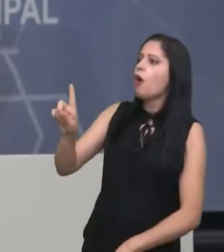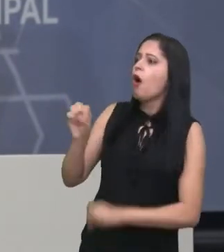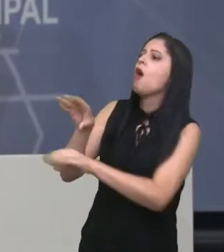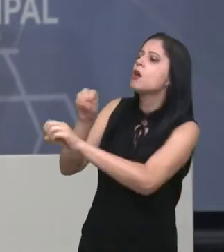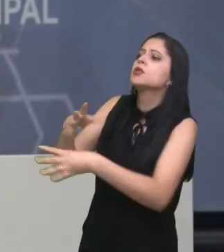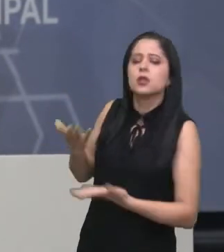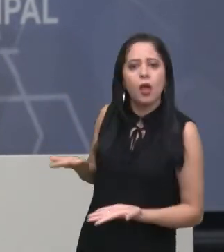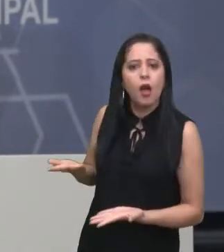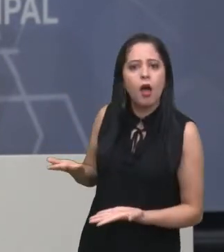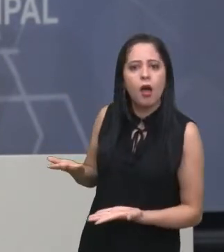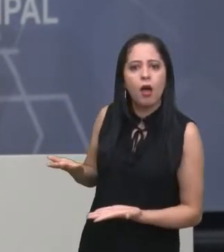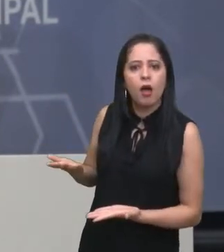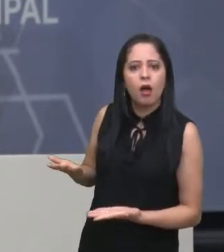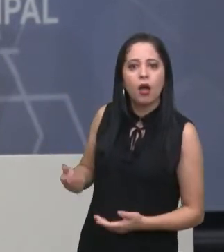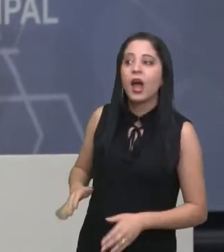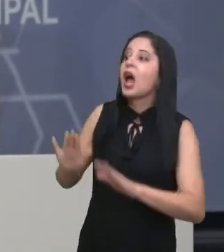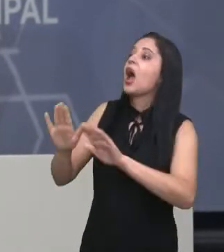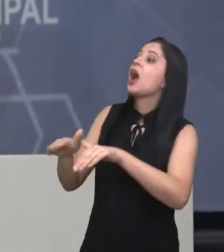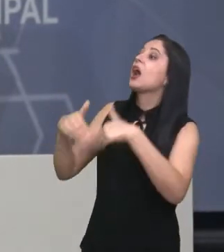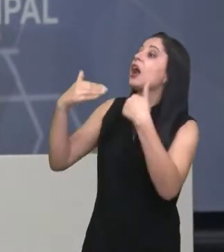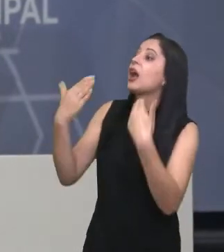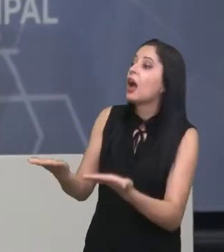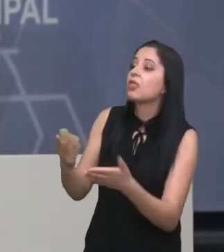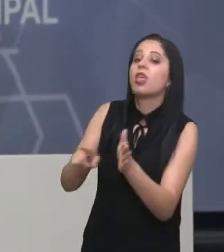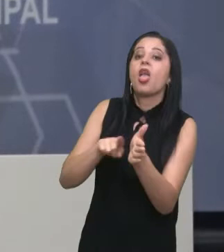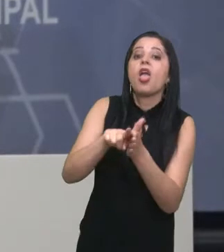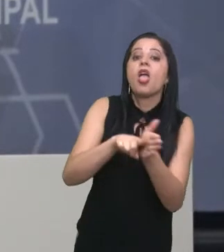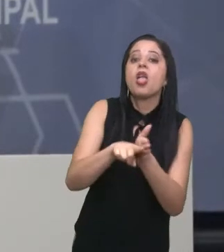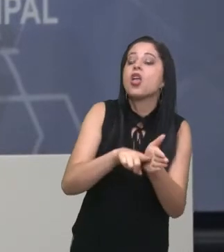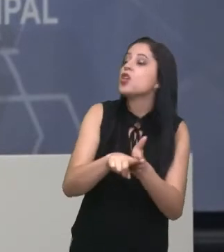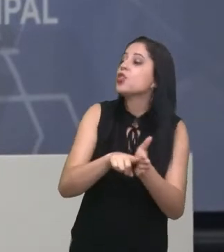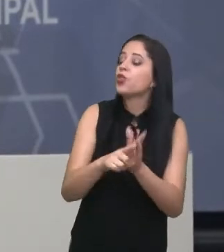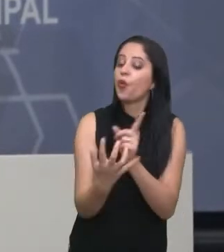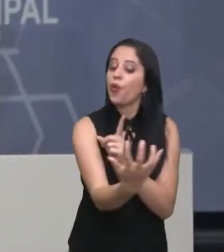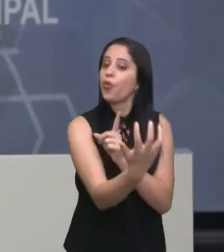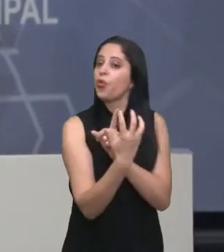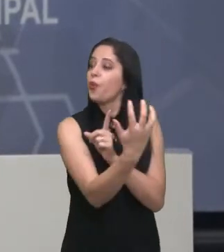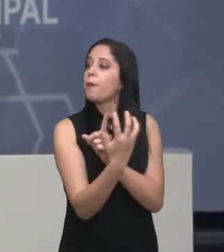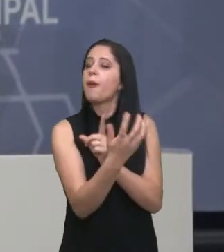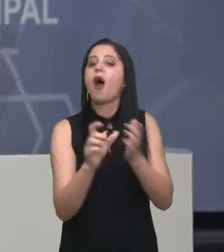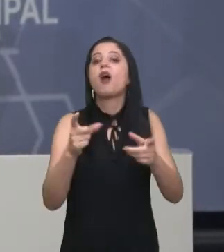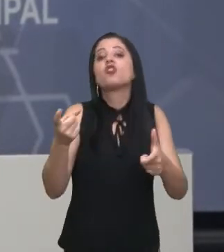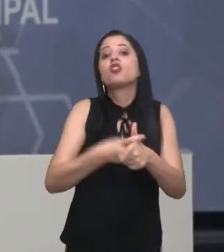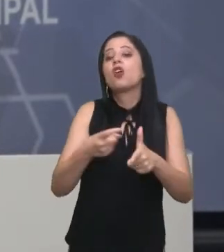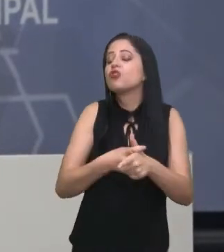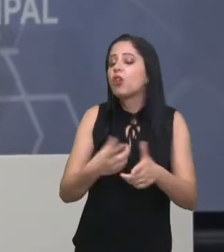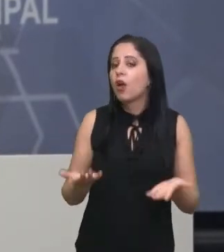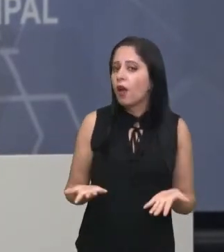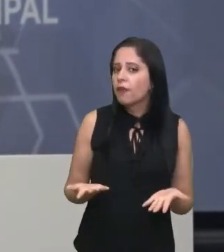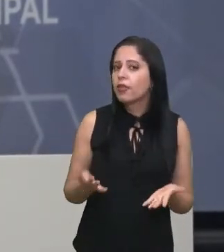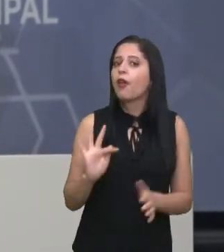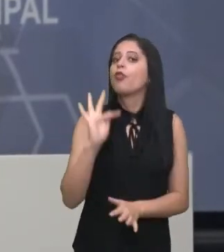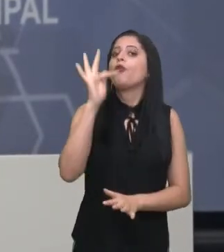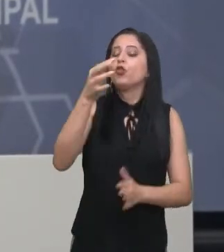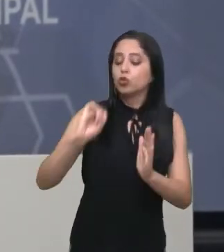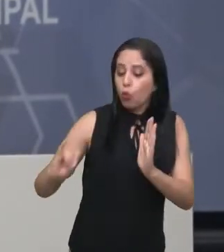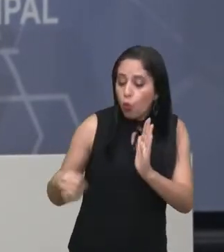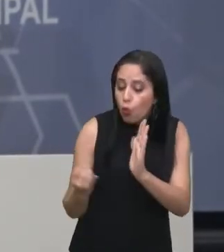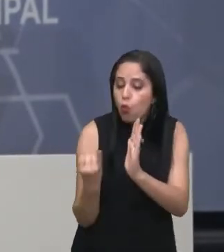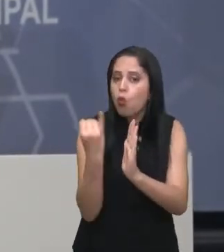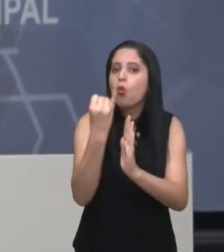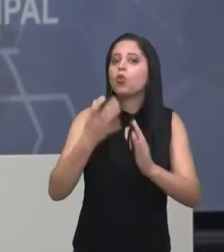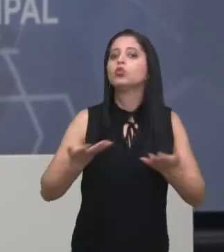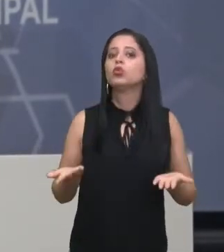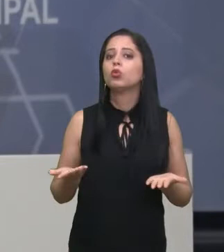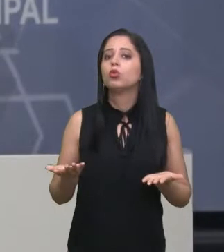Não tem nenhum estudo que mostre o impacto dessa dívida e o tamanho que vai virar essa dívida, os juros.